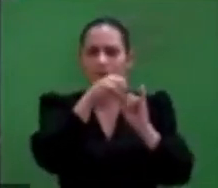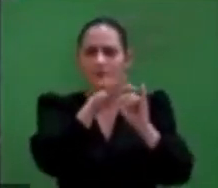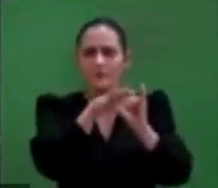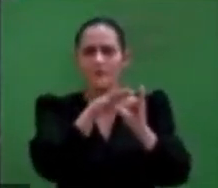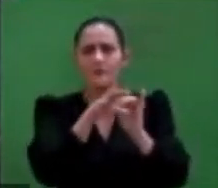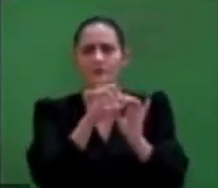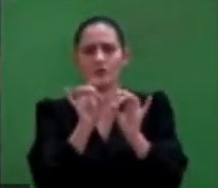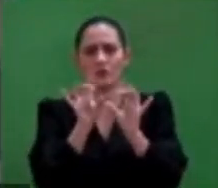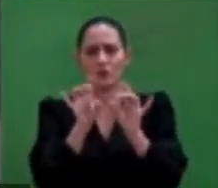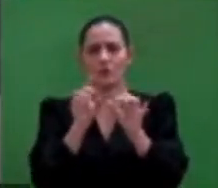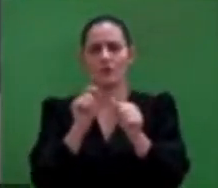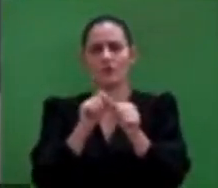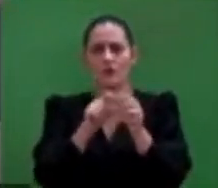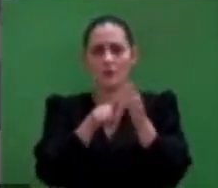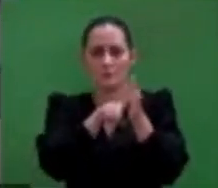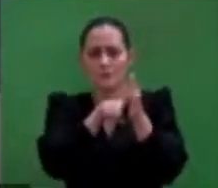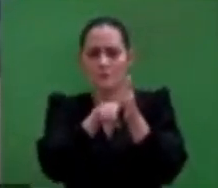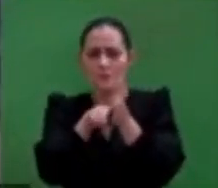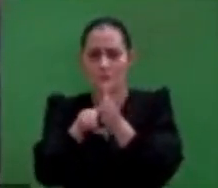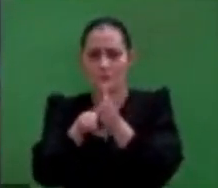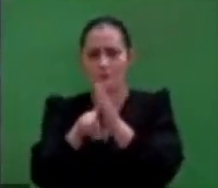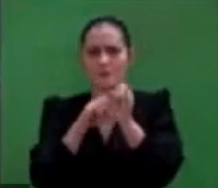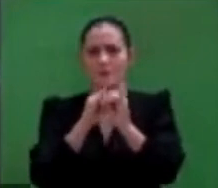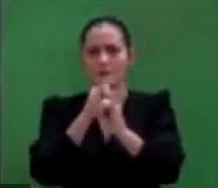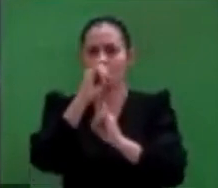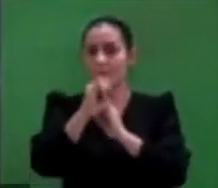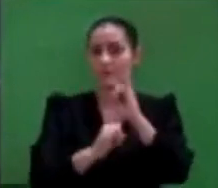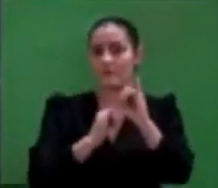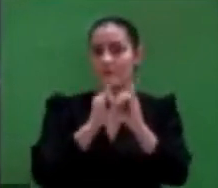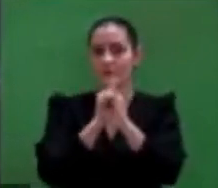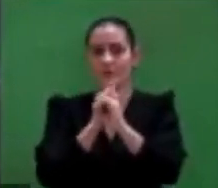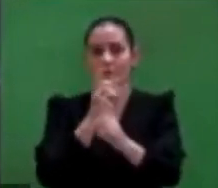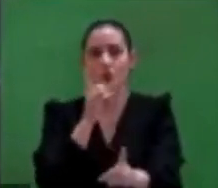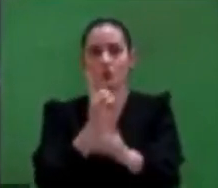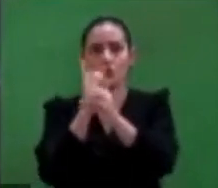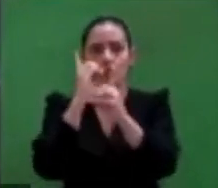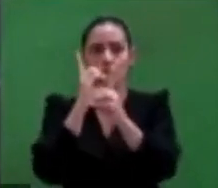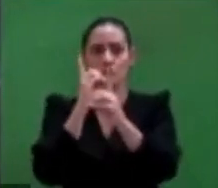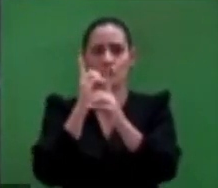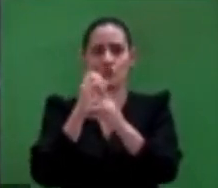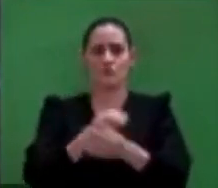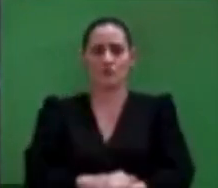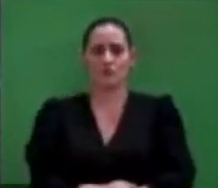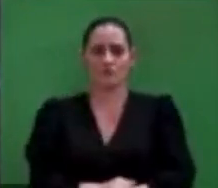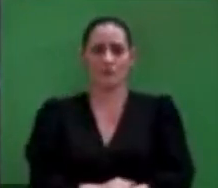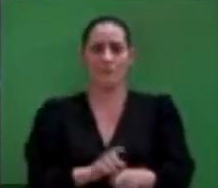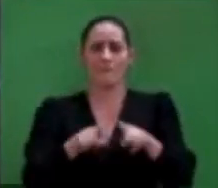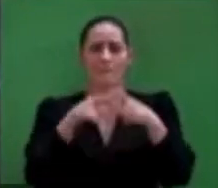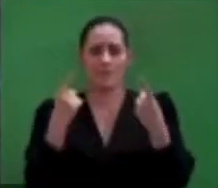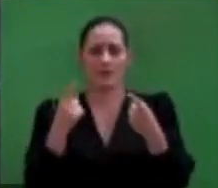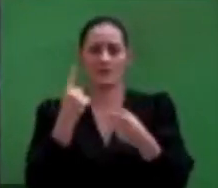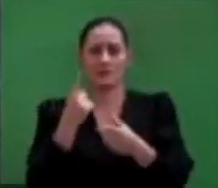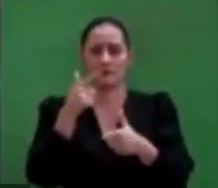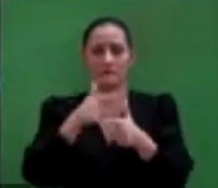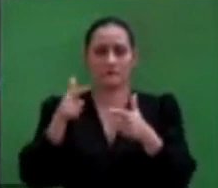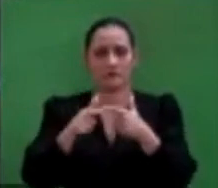era apenas fazer uma pesquisa via internet para descobrir mais um grande escândalo do